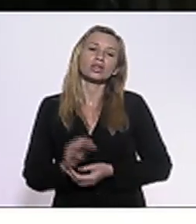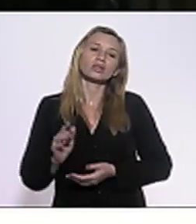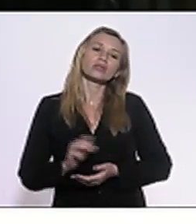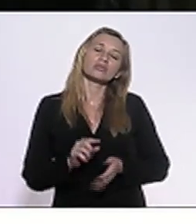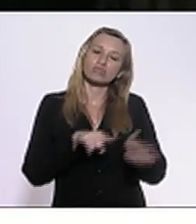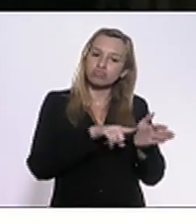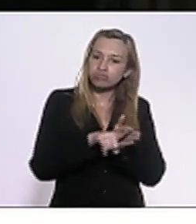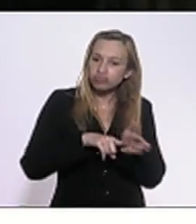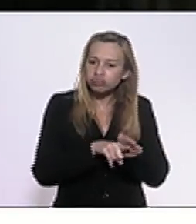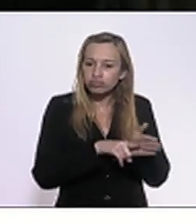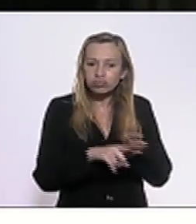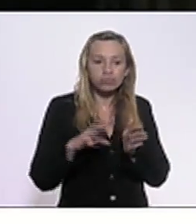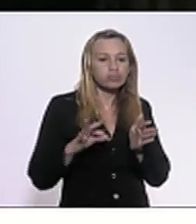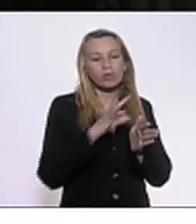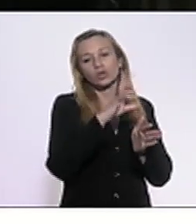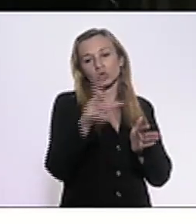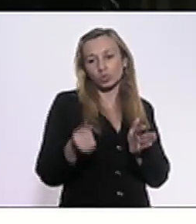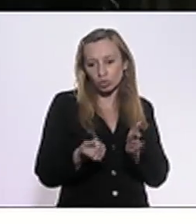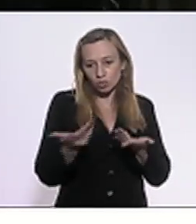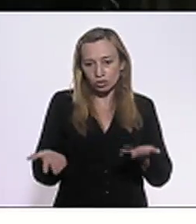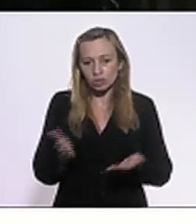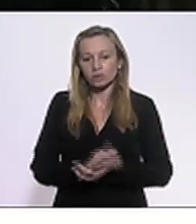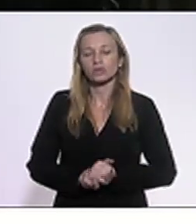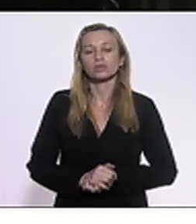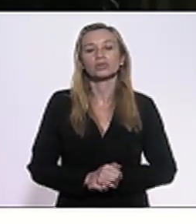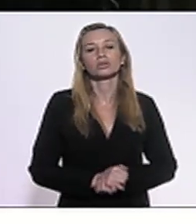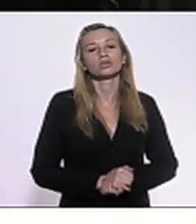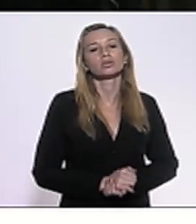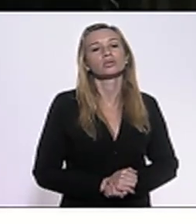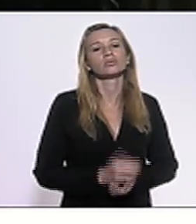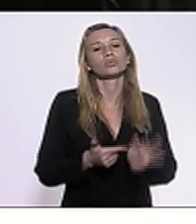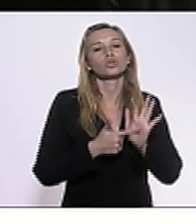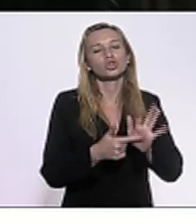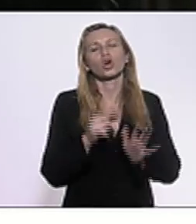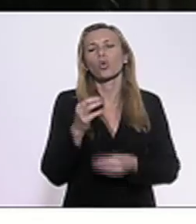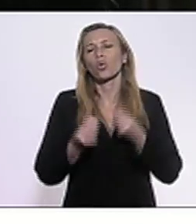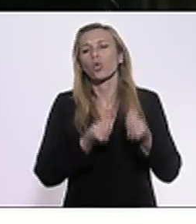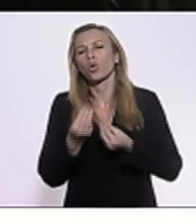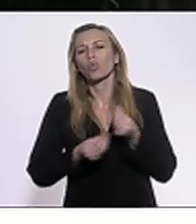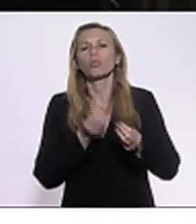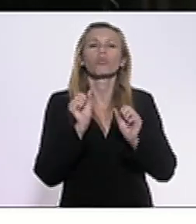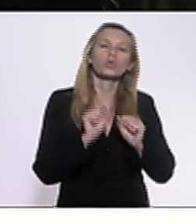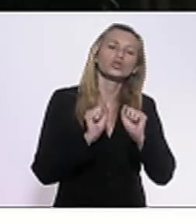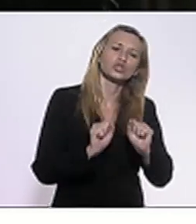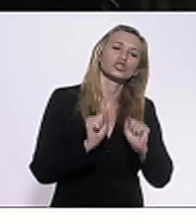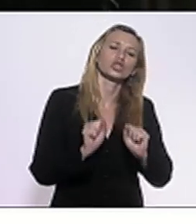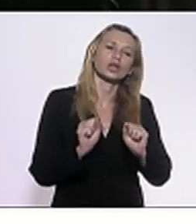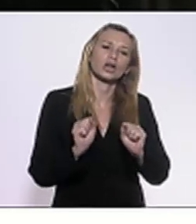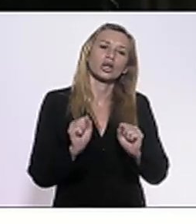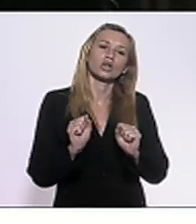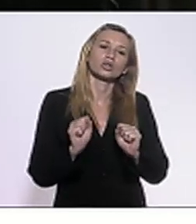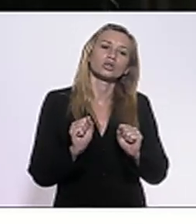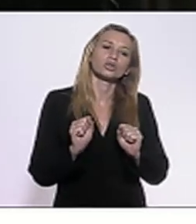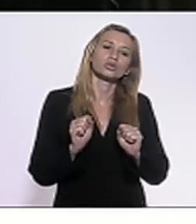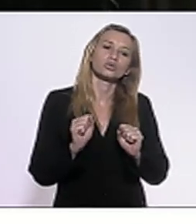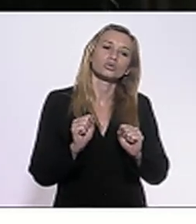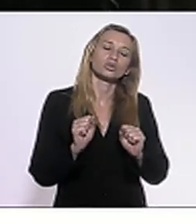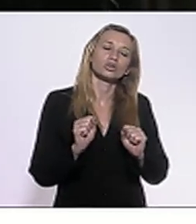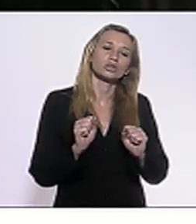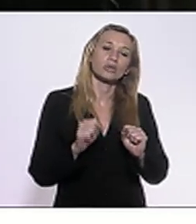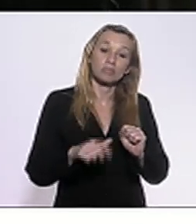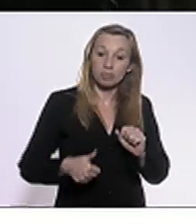análise dos procedimental, para apontar como é que isso podia ser